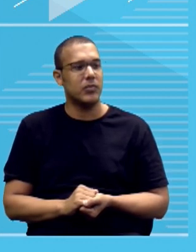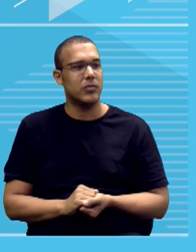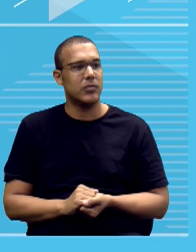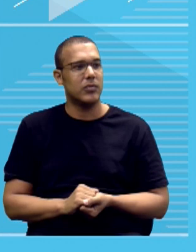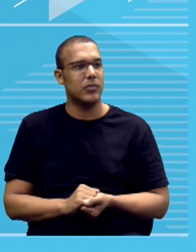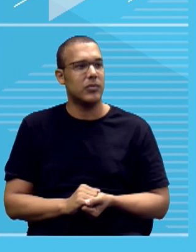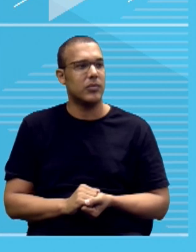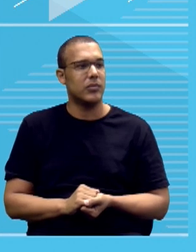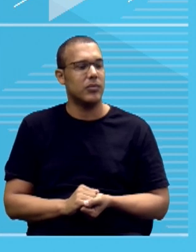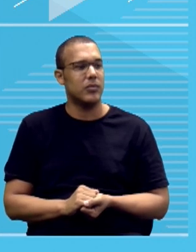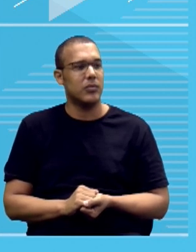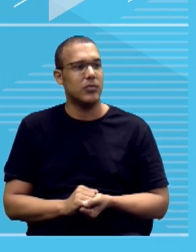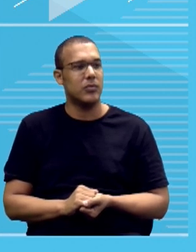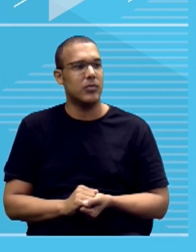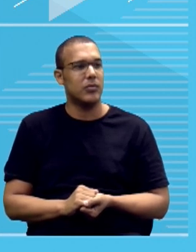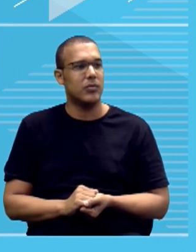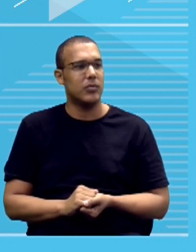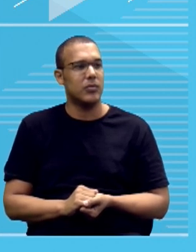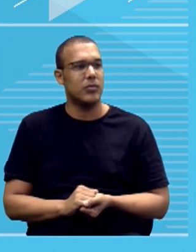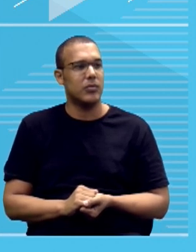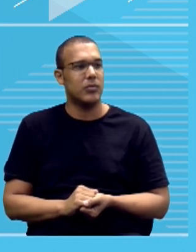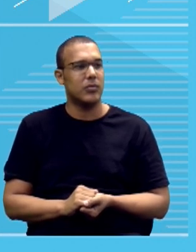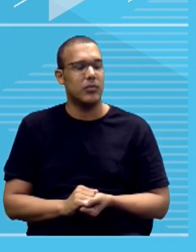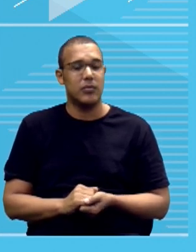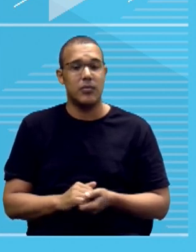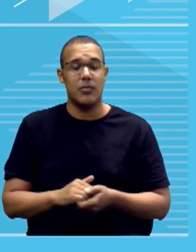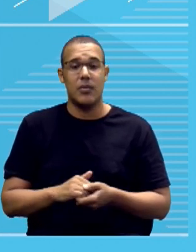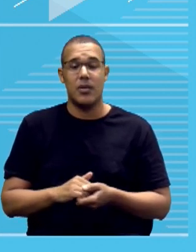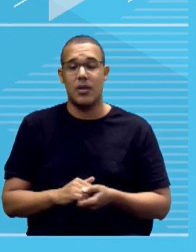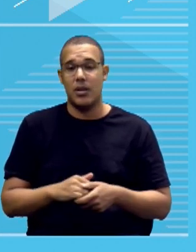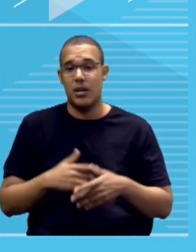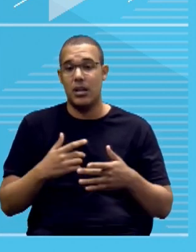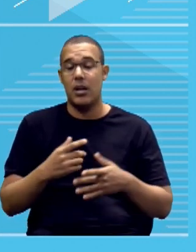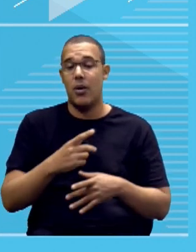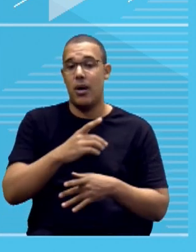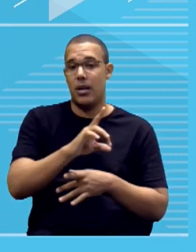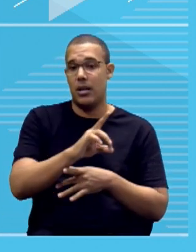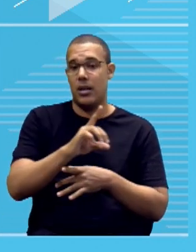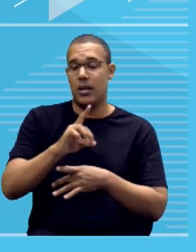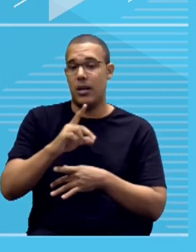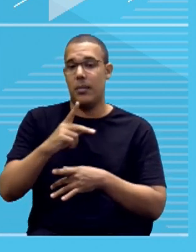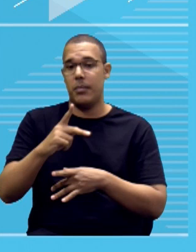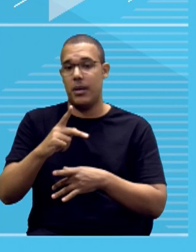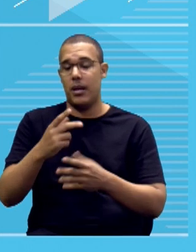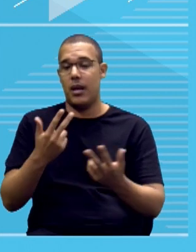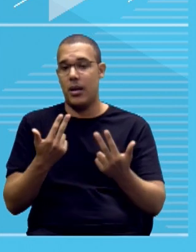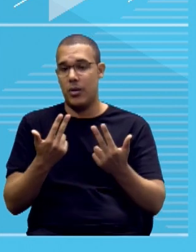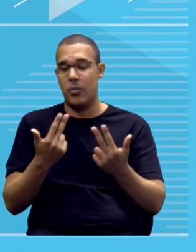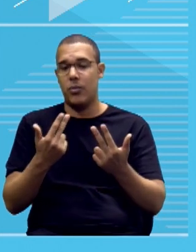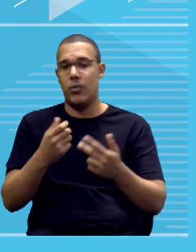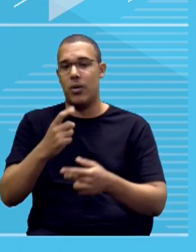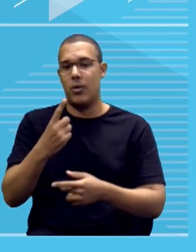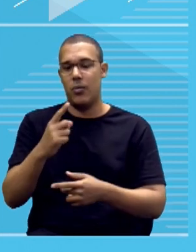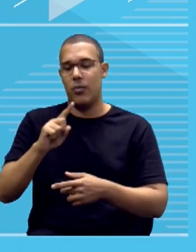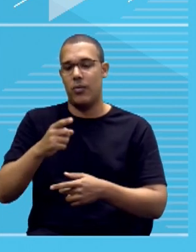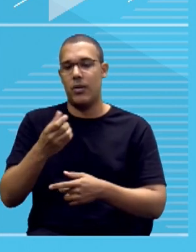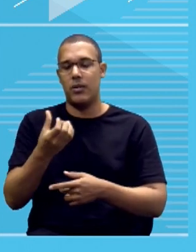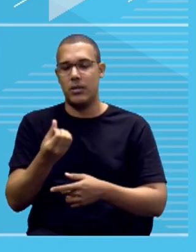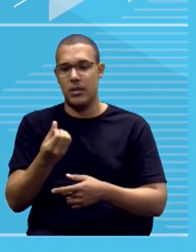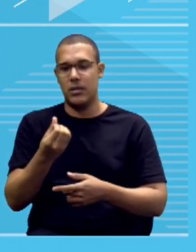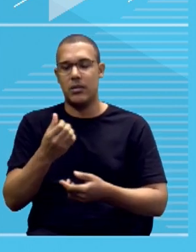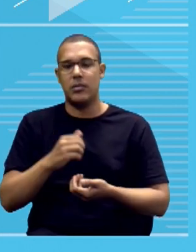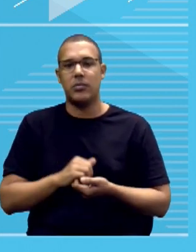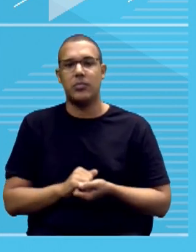vezes o valor da corrente que a gente achou no primeiro momento. Então, eu teria que a minha DDP seria igual a 1,6, tá